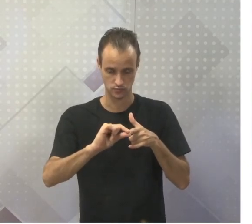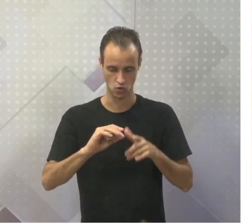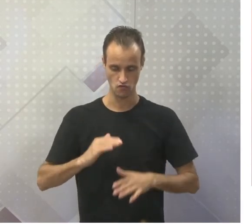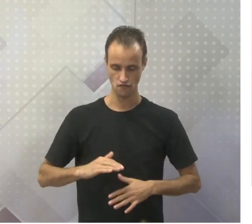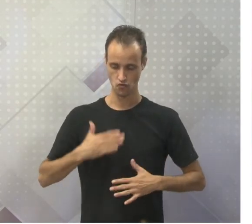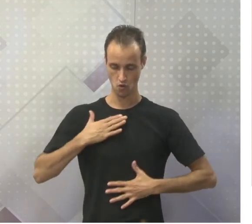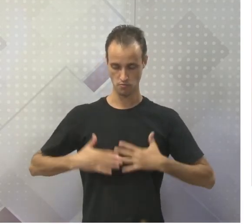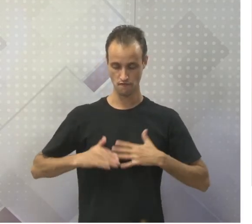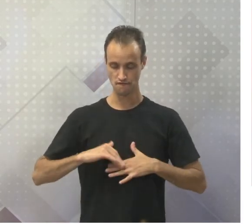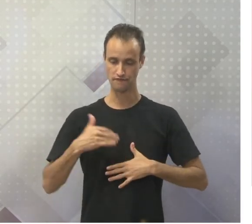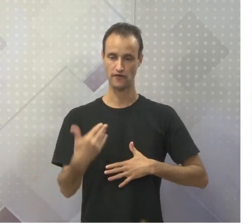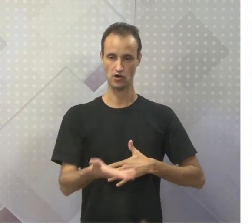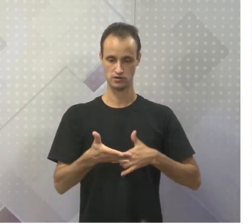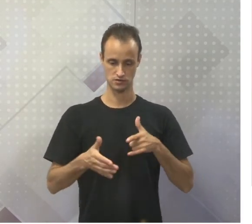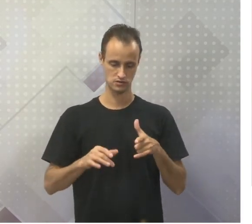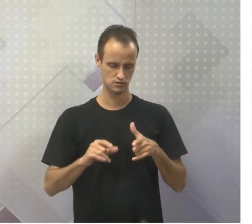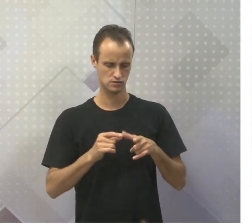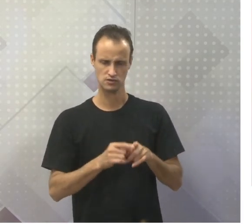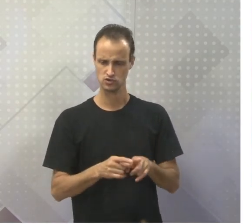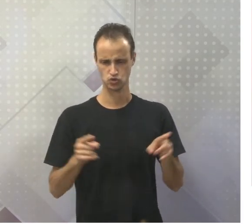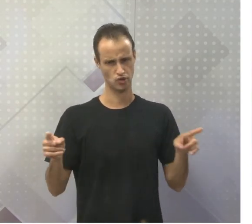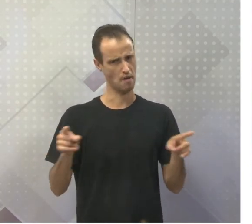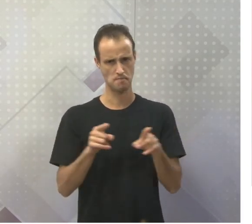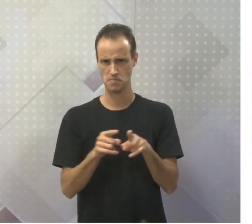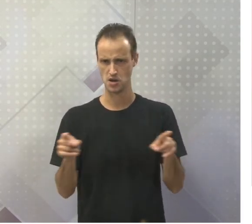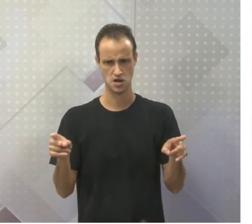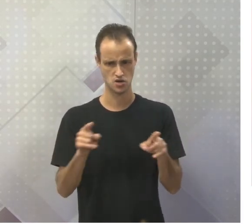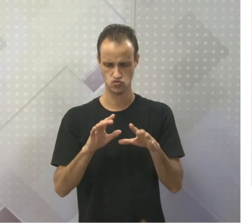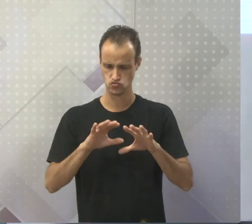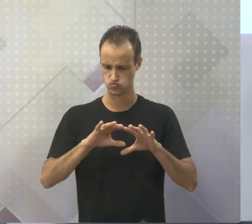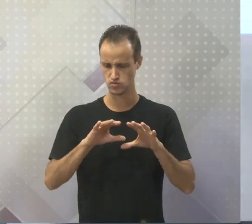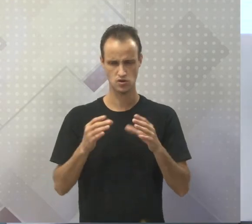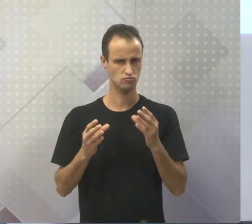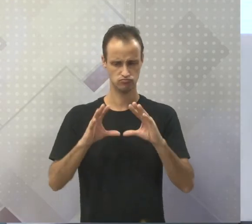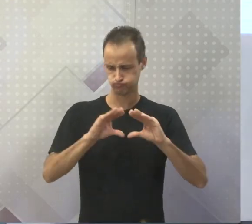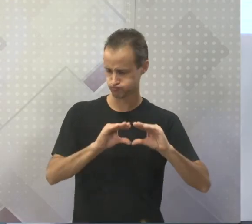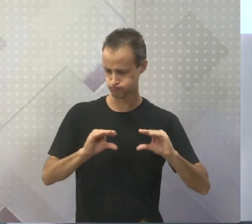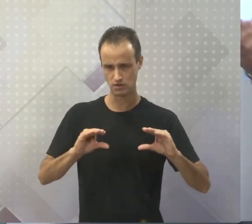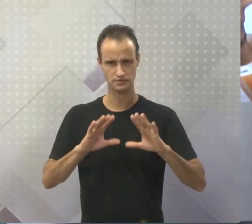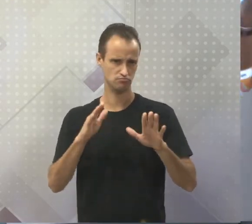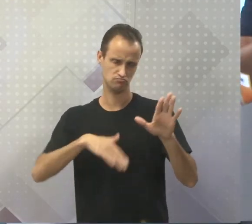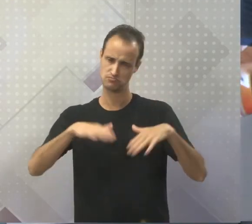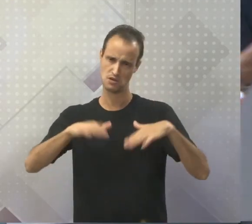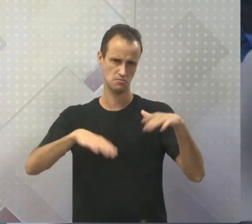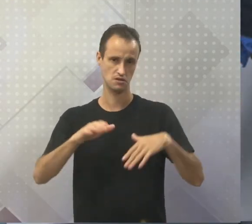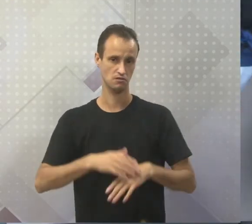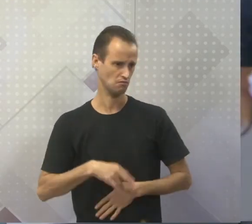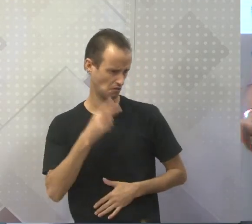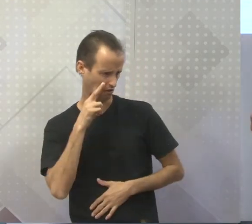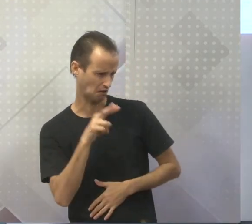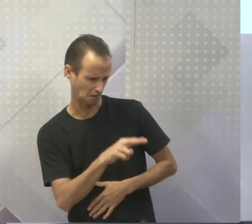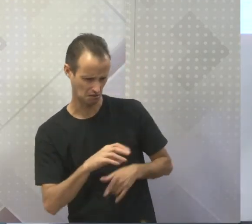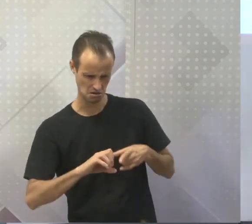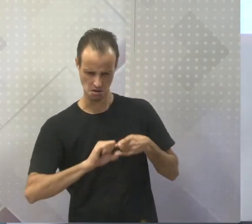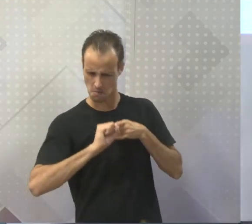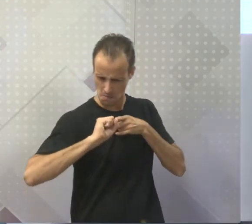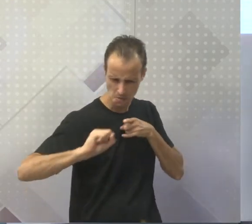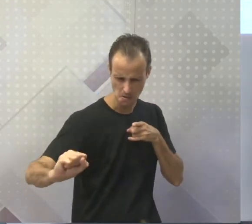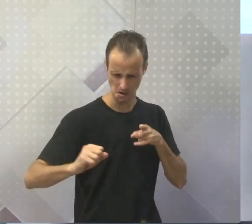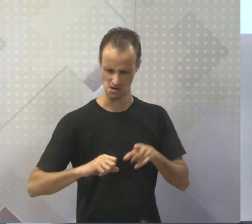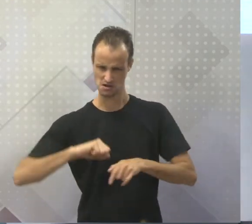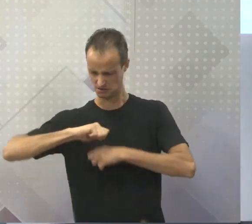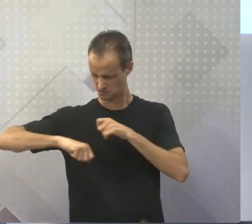do corpo, tamanho e forma é determinado pelos genes, não tem coisa de internet, de puxar, amarrar